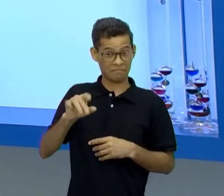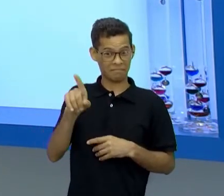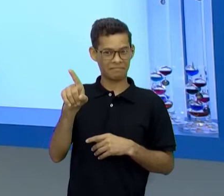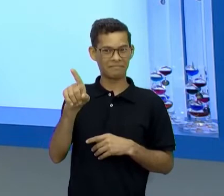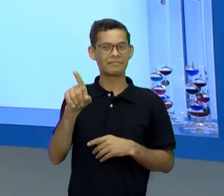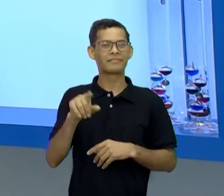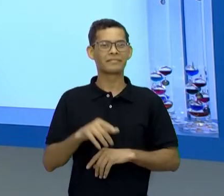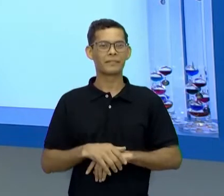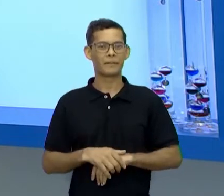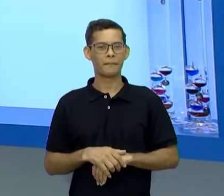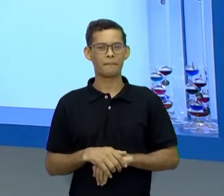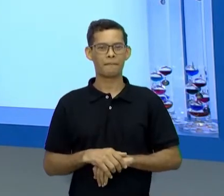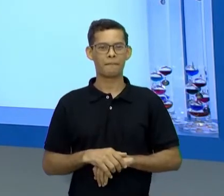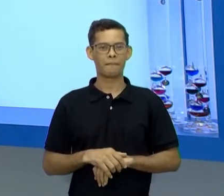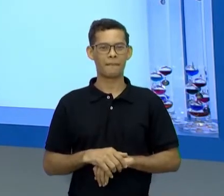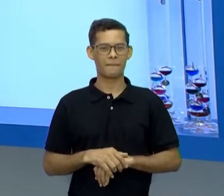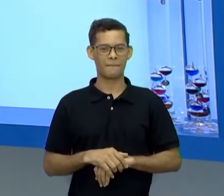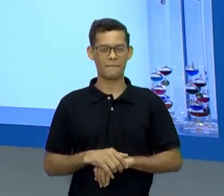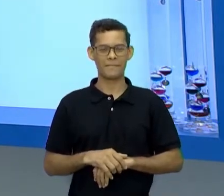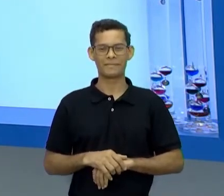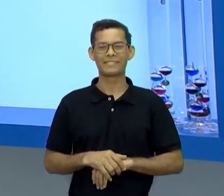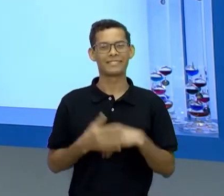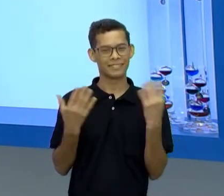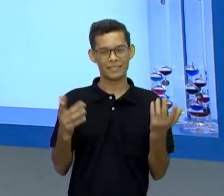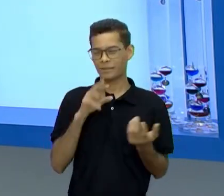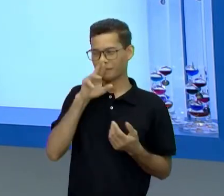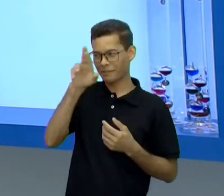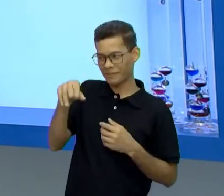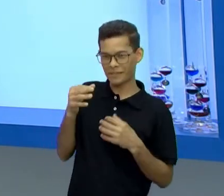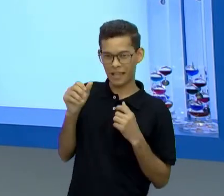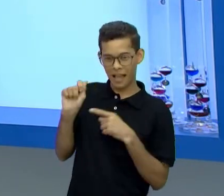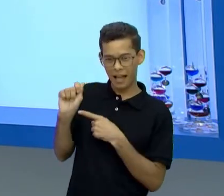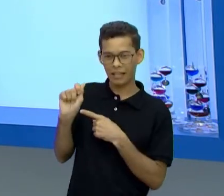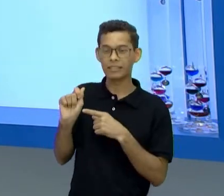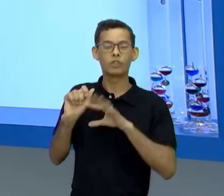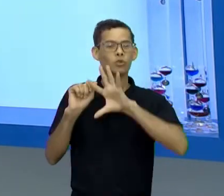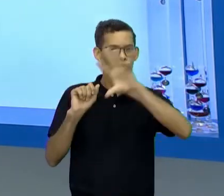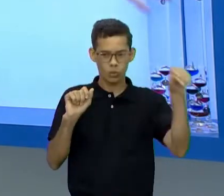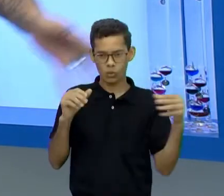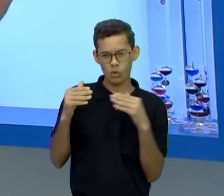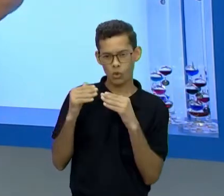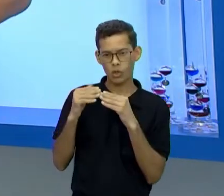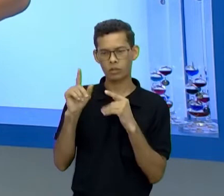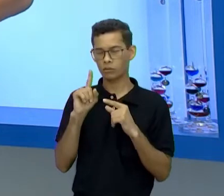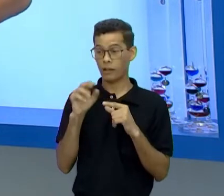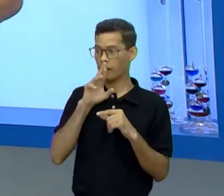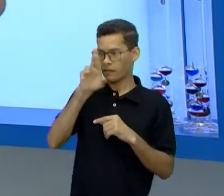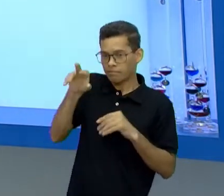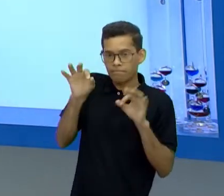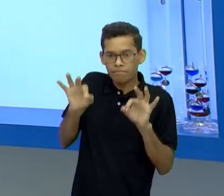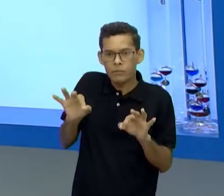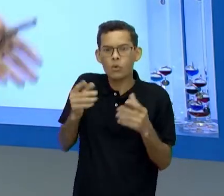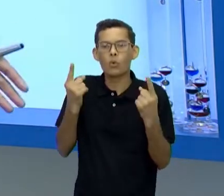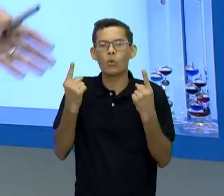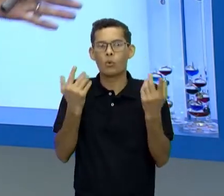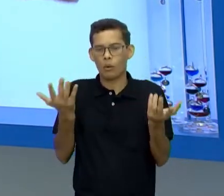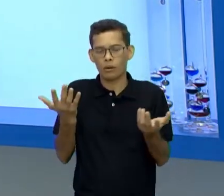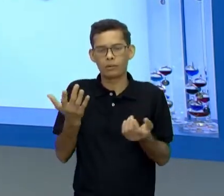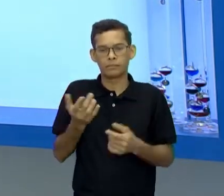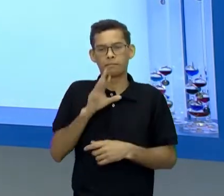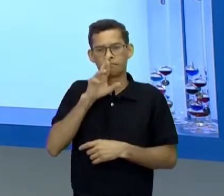Vamos ver aí como que ela analisava, o que a Carol colocaria. O pessoal, né? Vamos ver a resposta? A